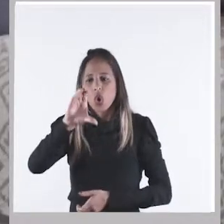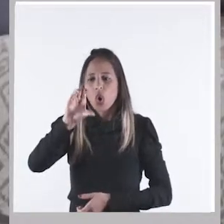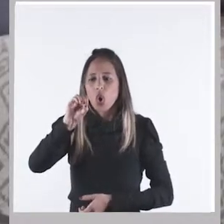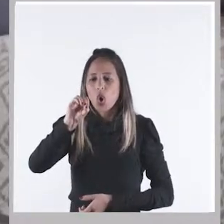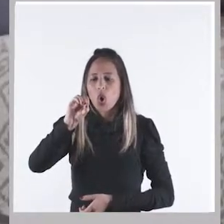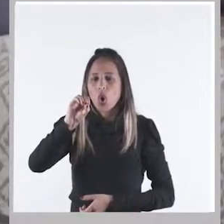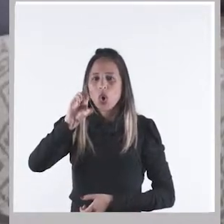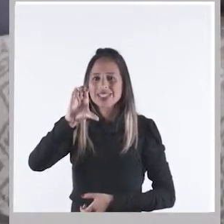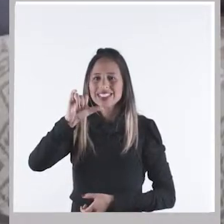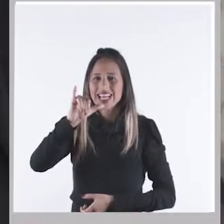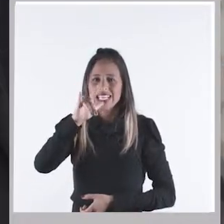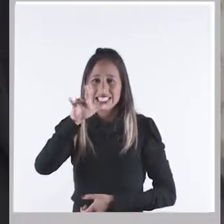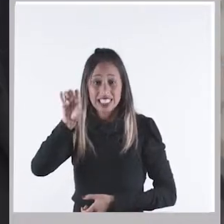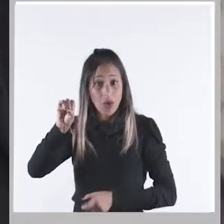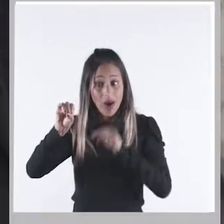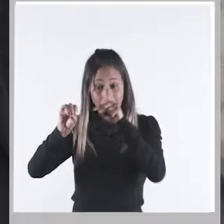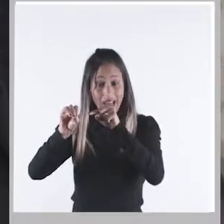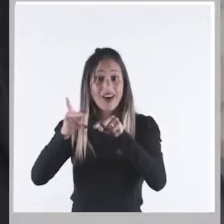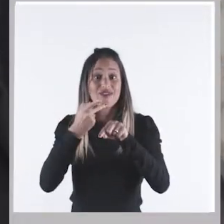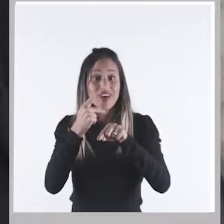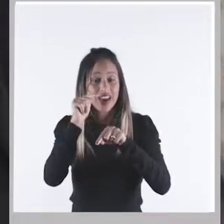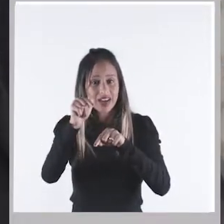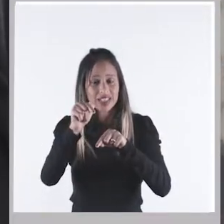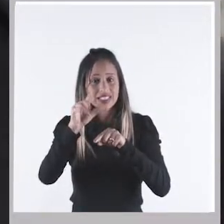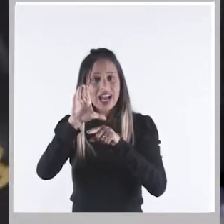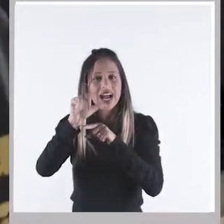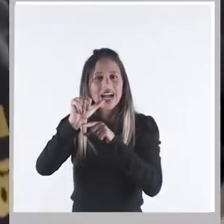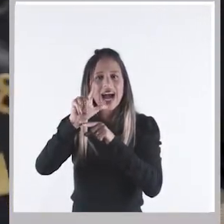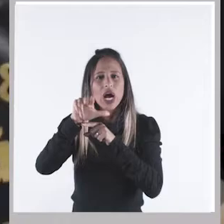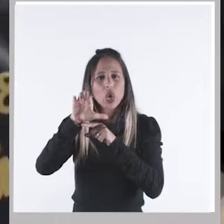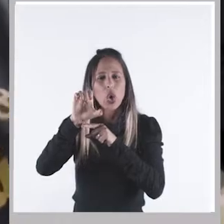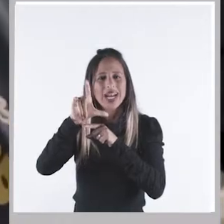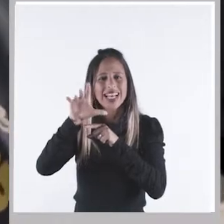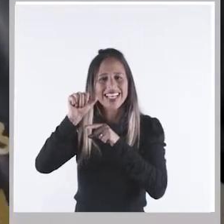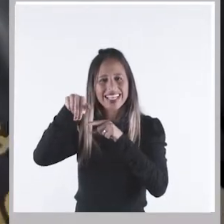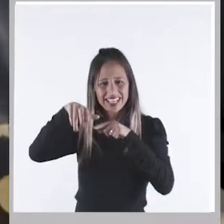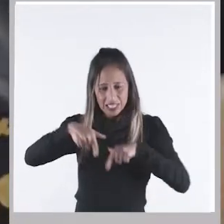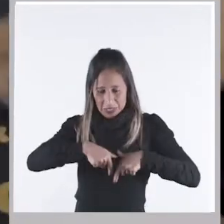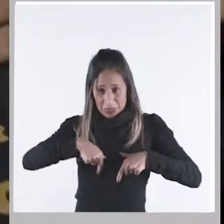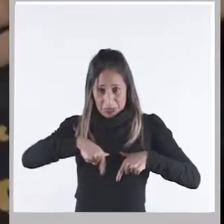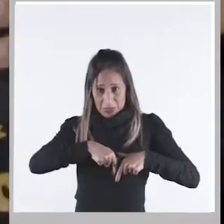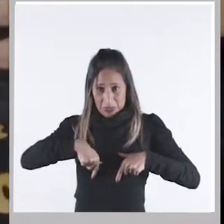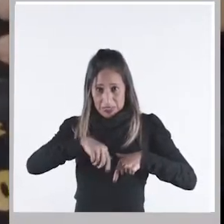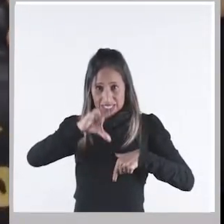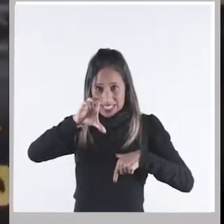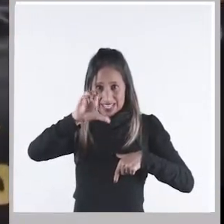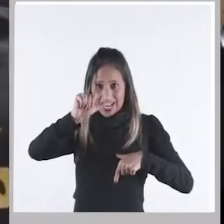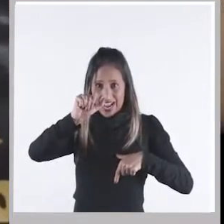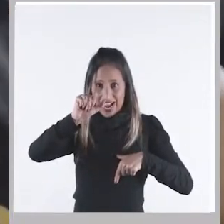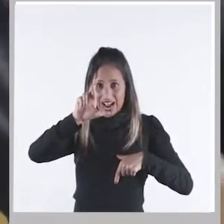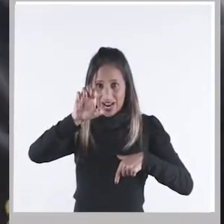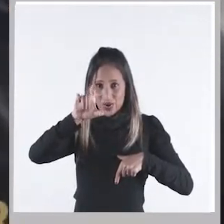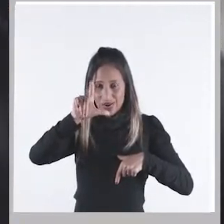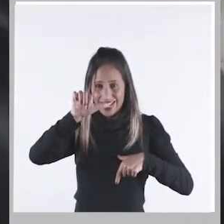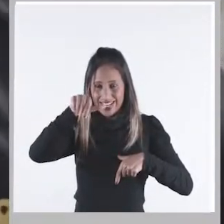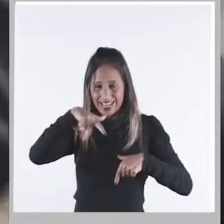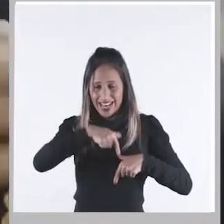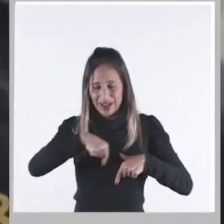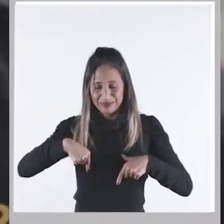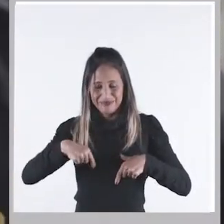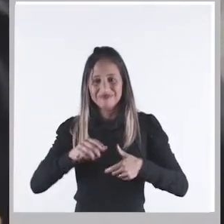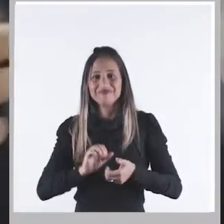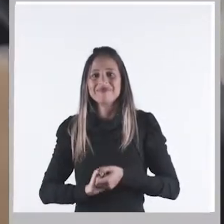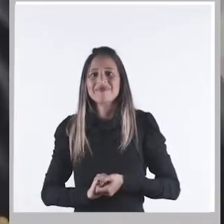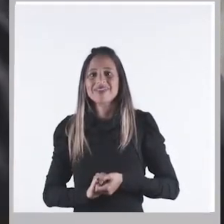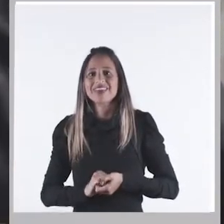fala, inclusive, que Carolina, né? Não é à toa que essa... Né? Essa camisa. Carolina, linda.